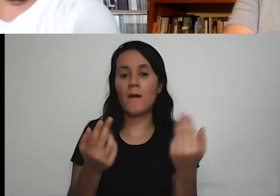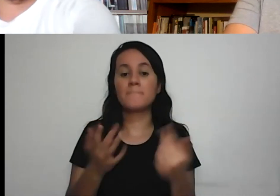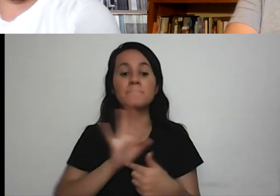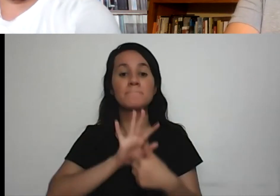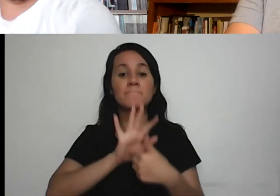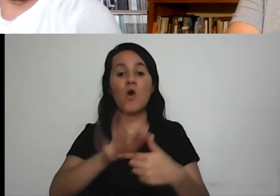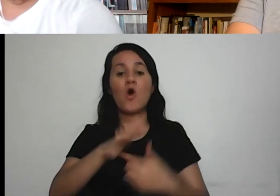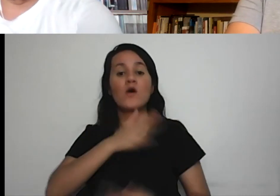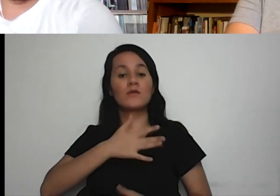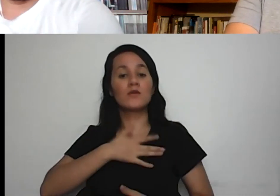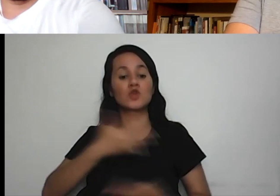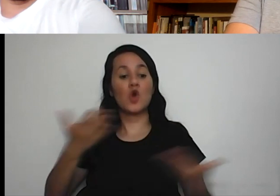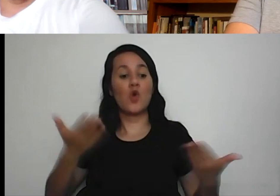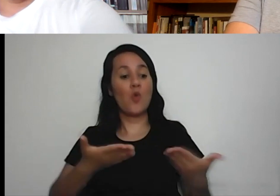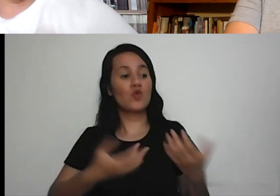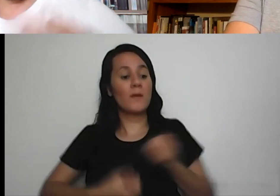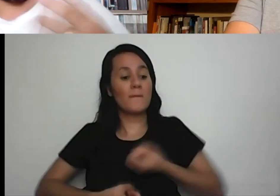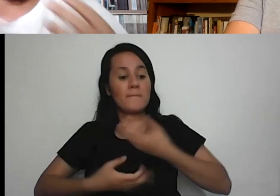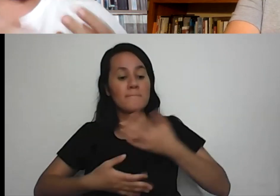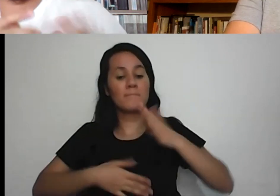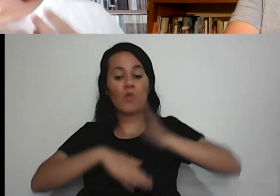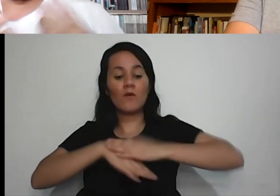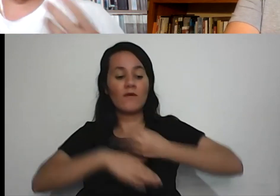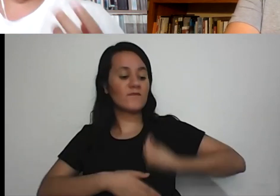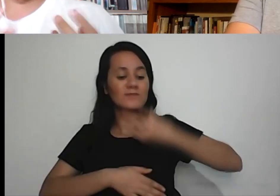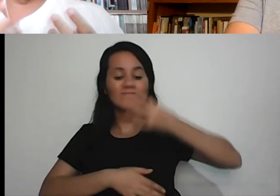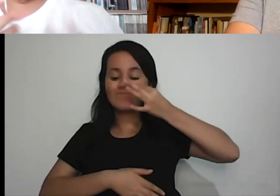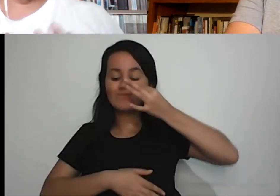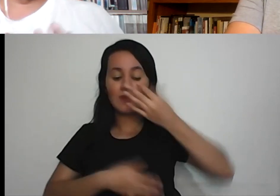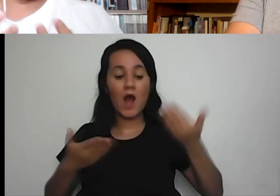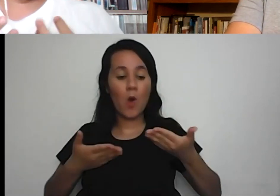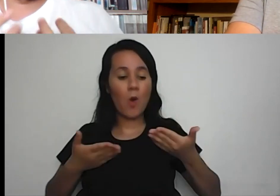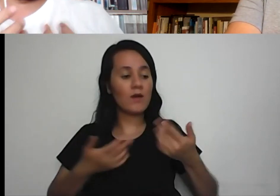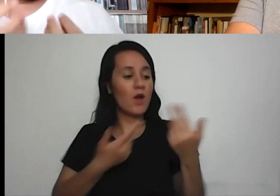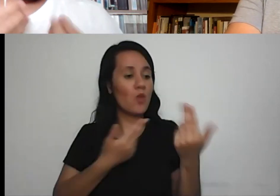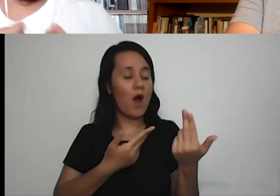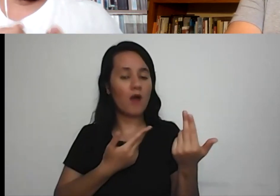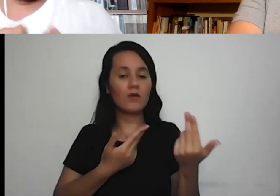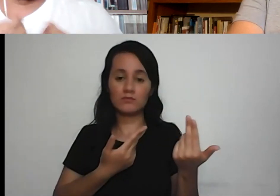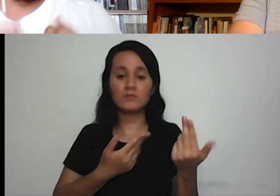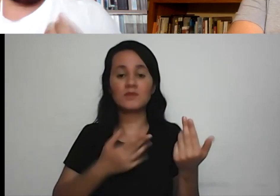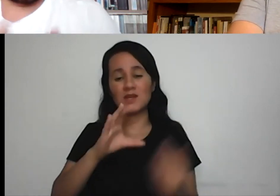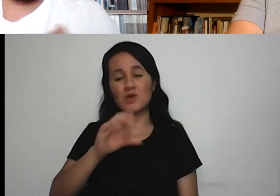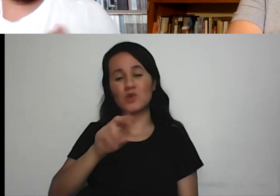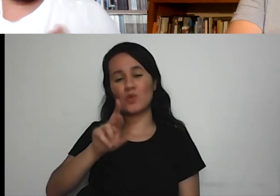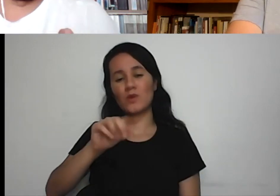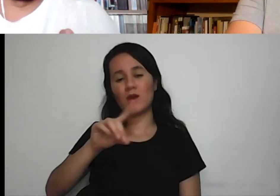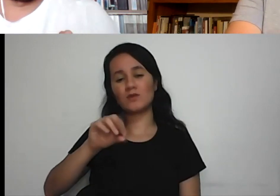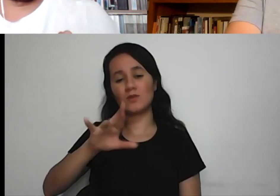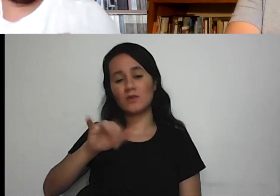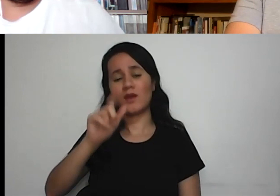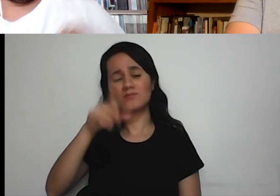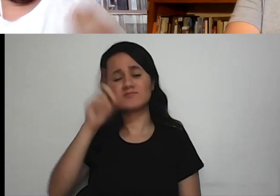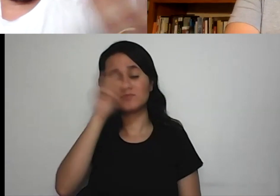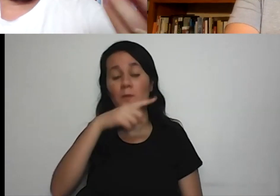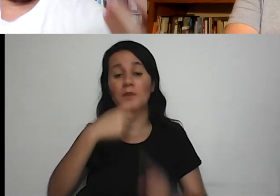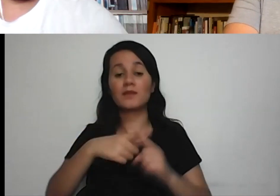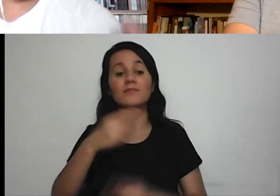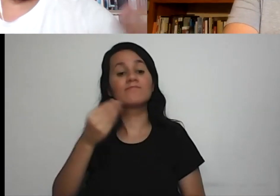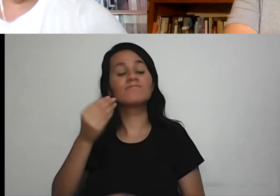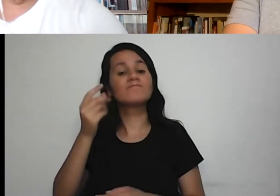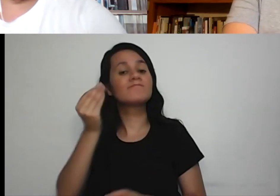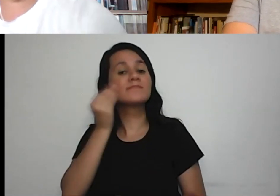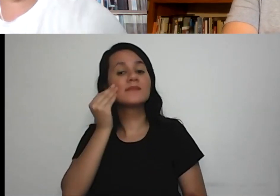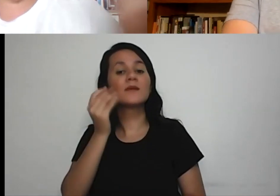quanto a desse poeta de hoje, né? Mas é isso, esse trabalho de curadoria é difícil porque ele envolve uma aposta também, né? Ele